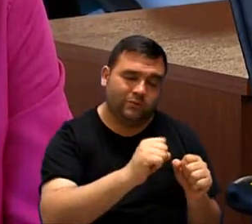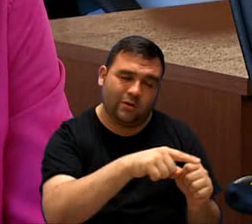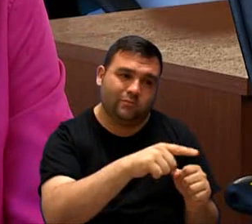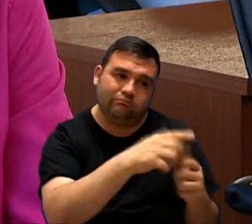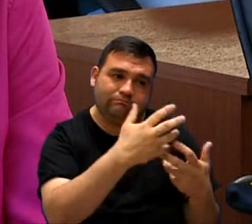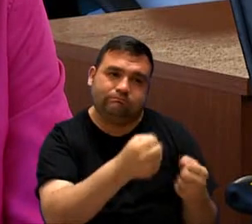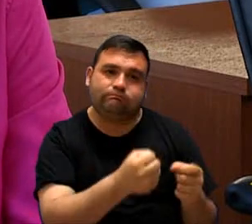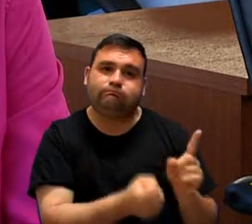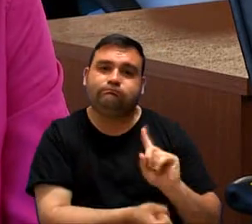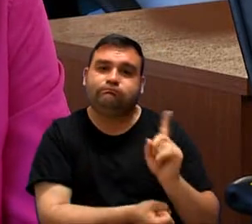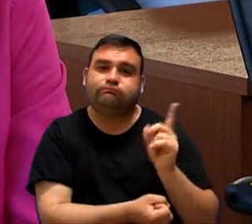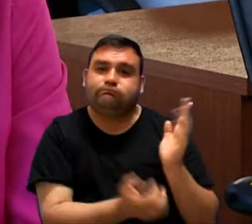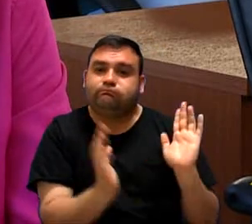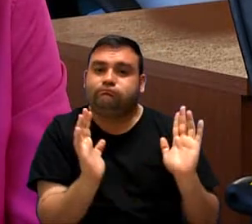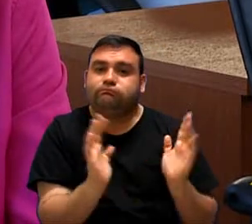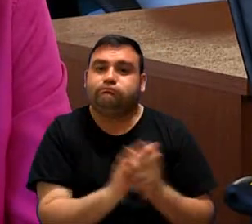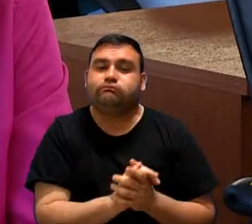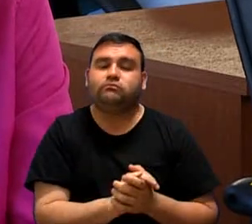atendidas.